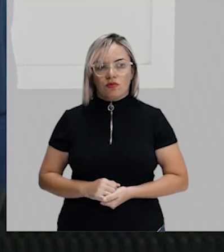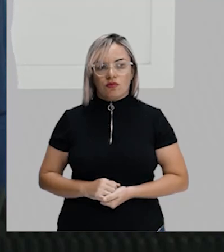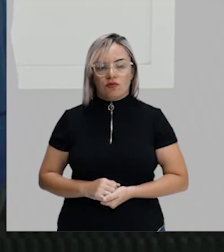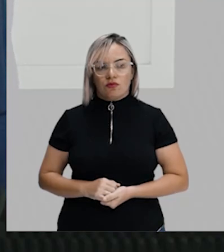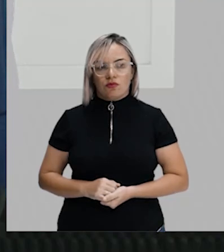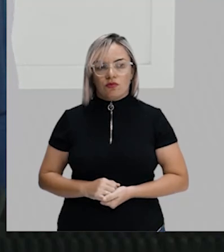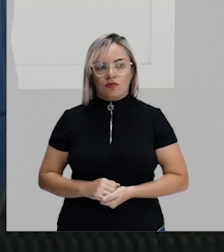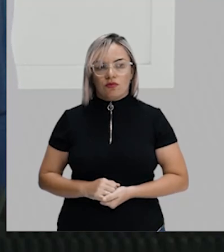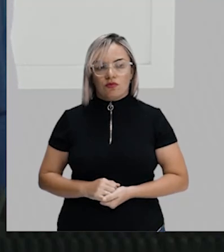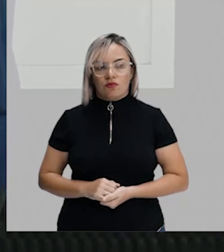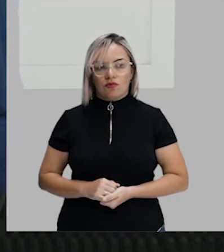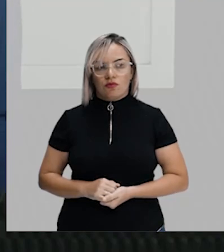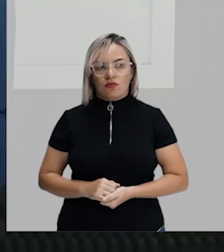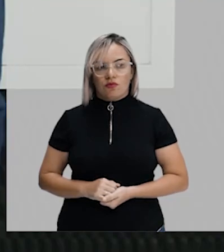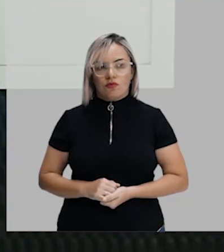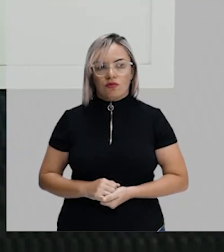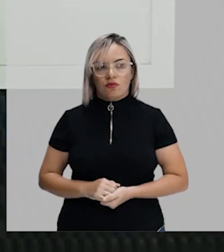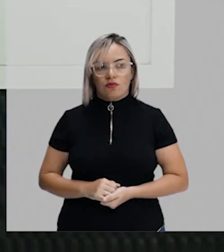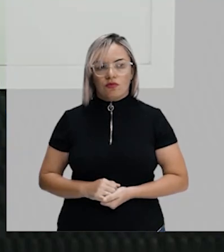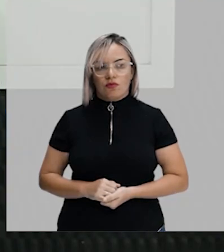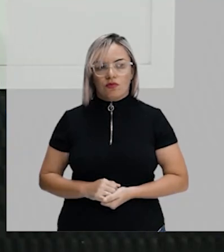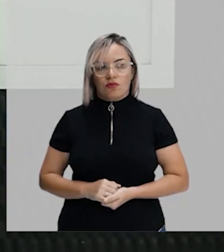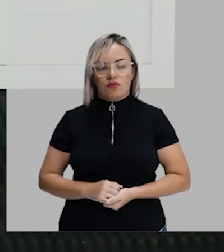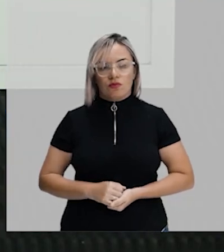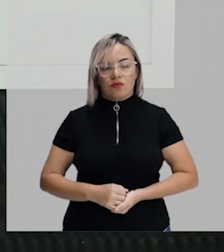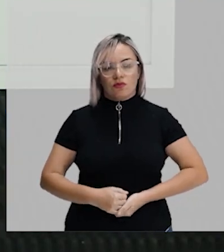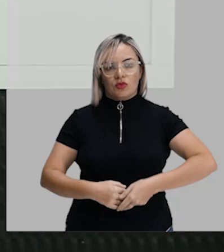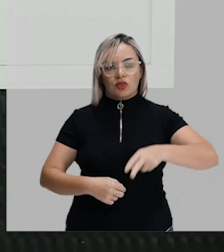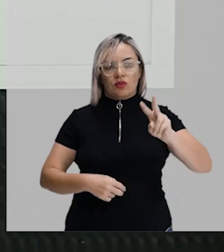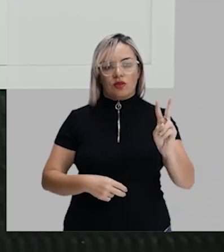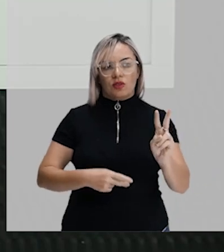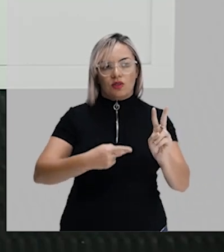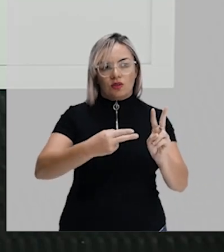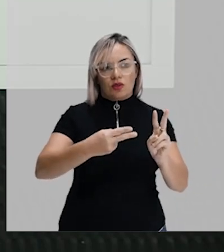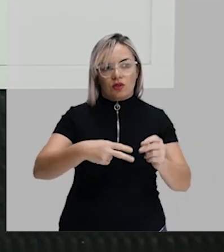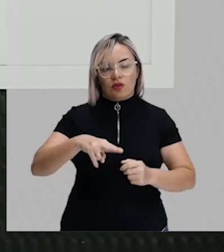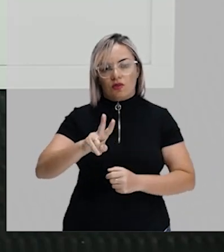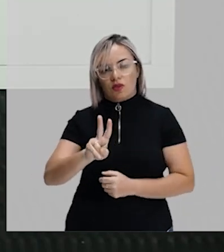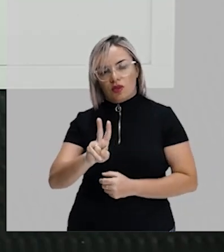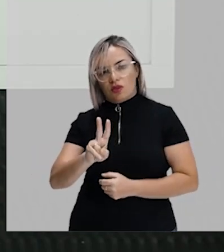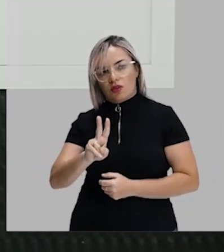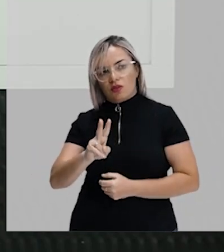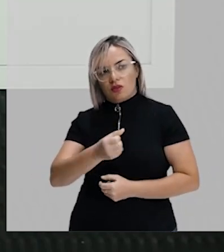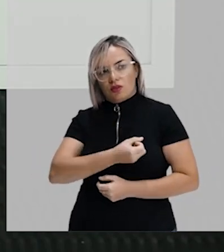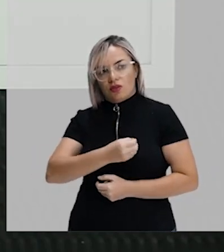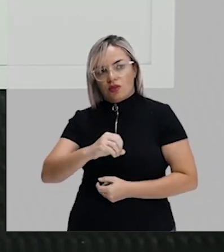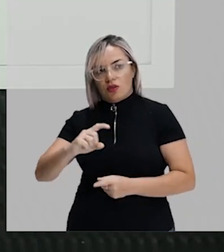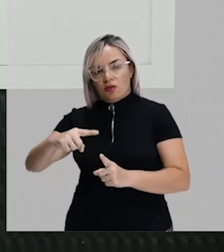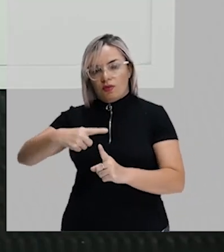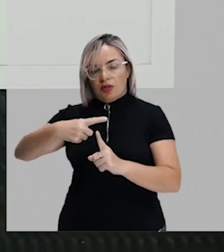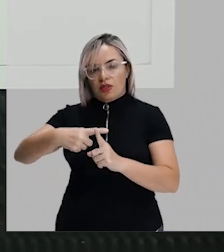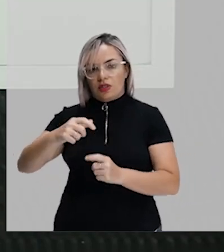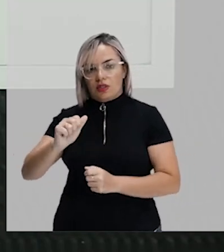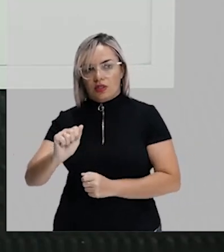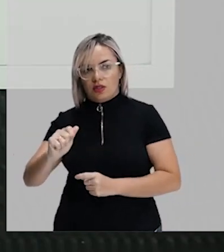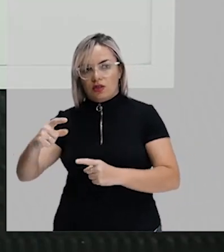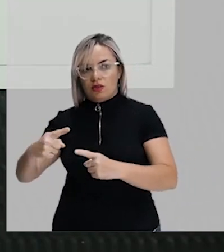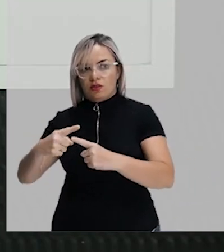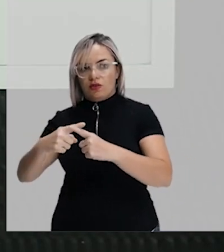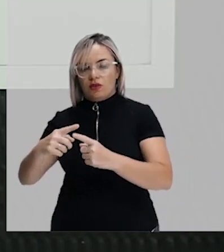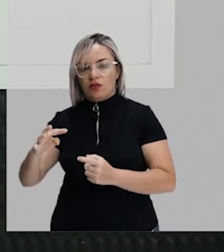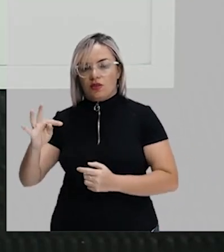mais a aceleração vezes o tempo. Então, a gente vai fazer as seguintes adaptações.